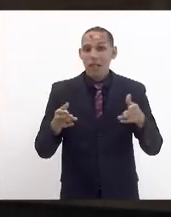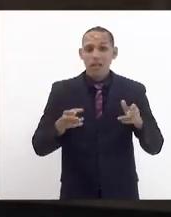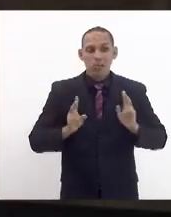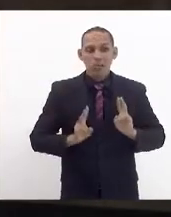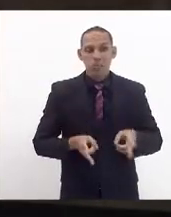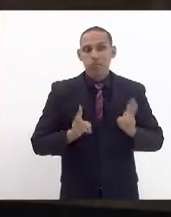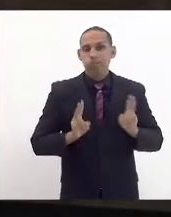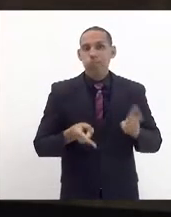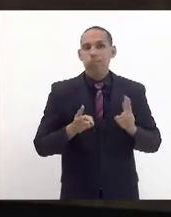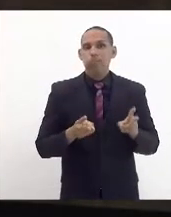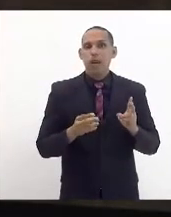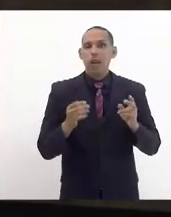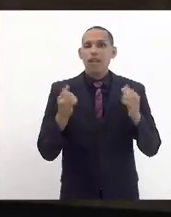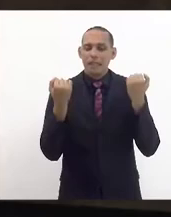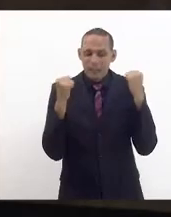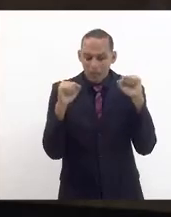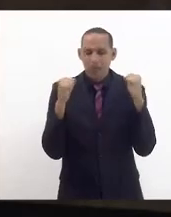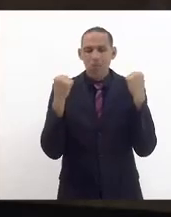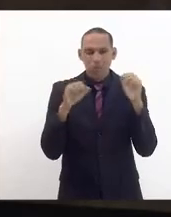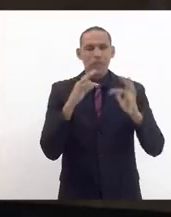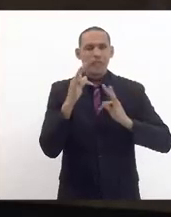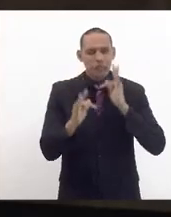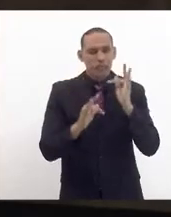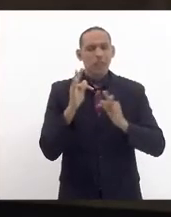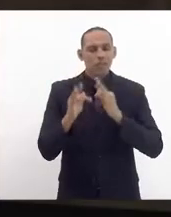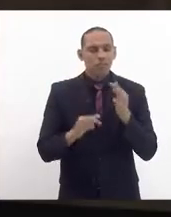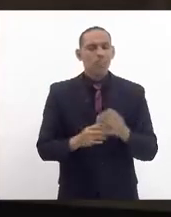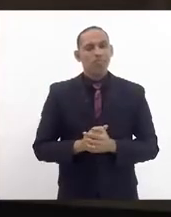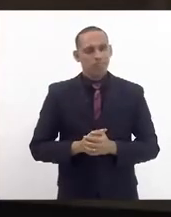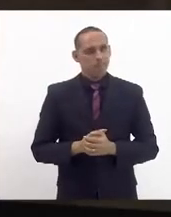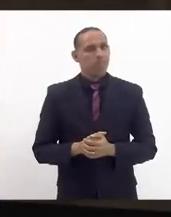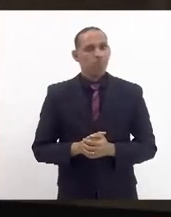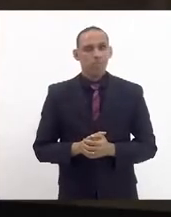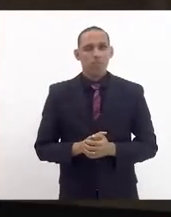extenso fazendo um tratamento. Então,